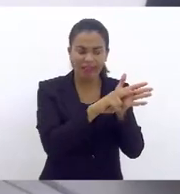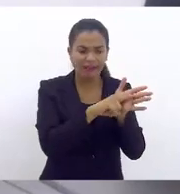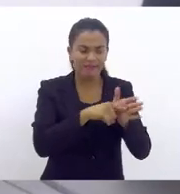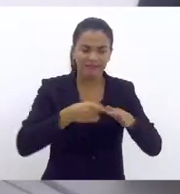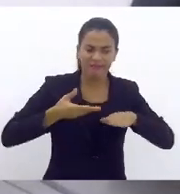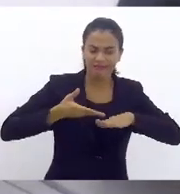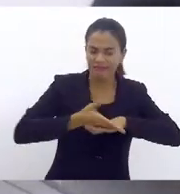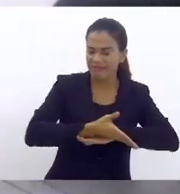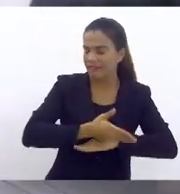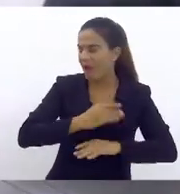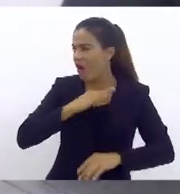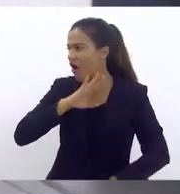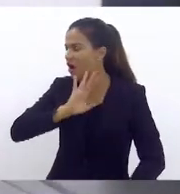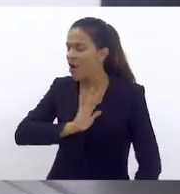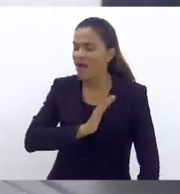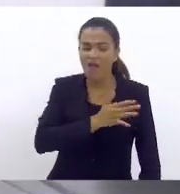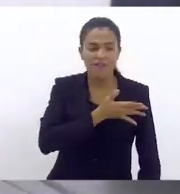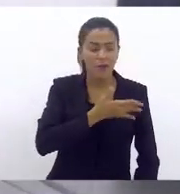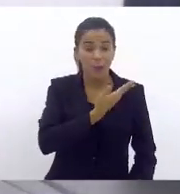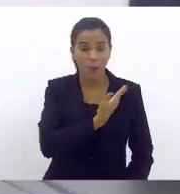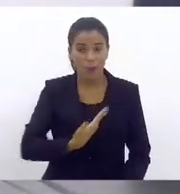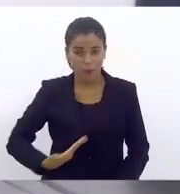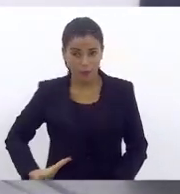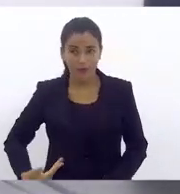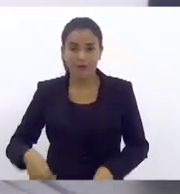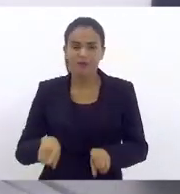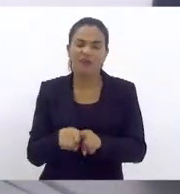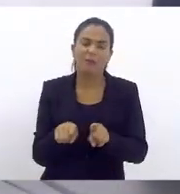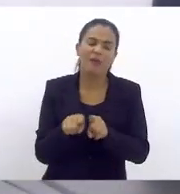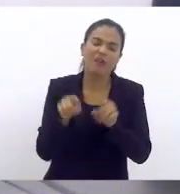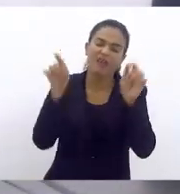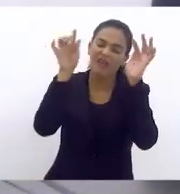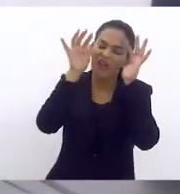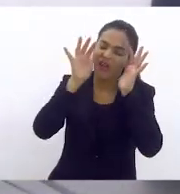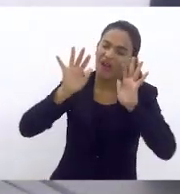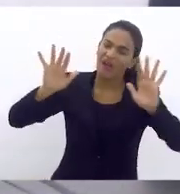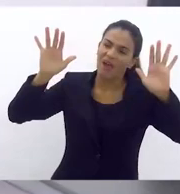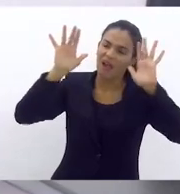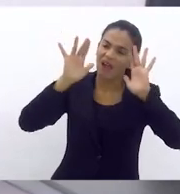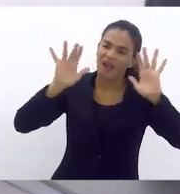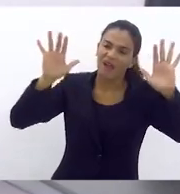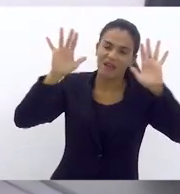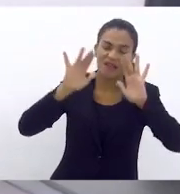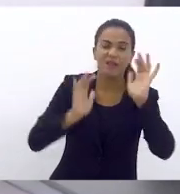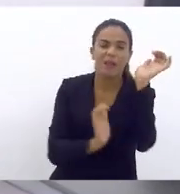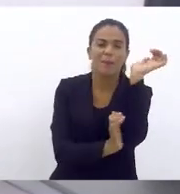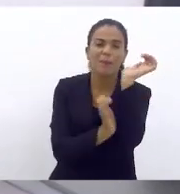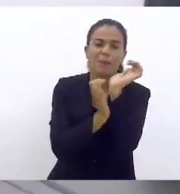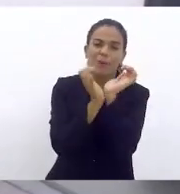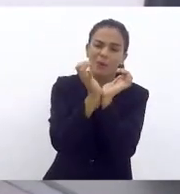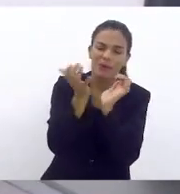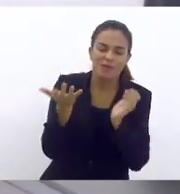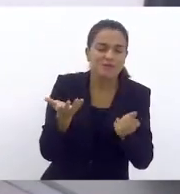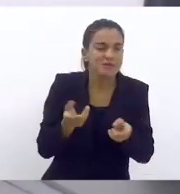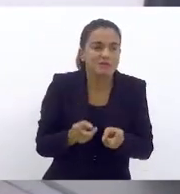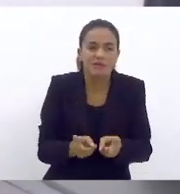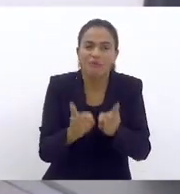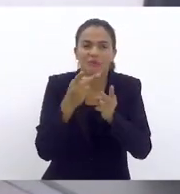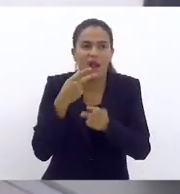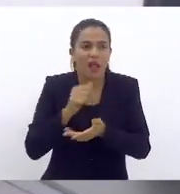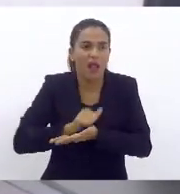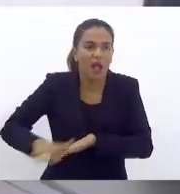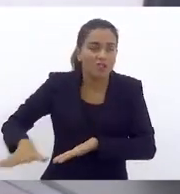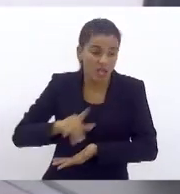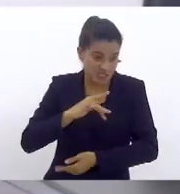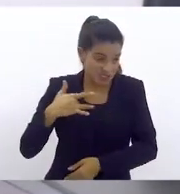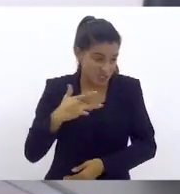e que os governos né e a ideologia encrustada na burocracia estatal ver sempre como gasto né